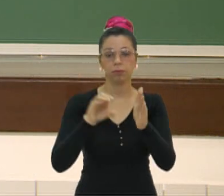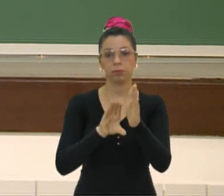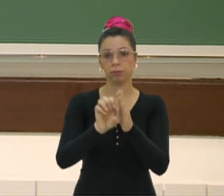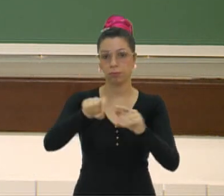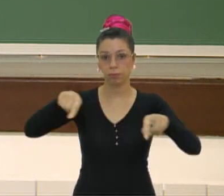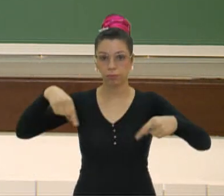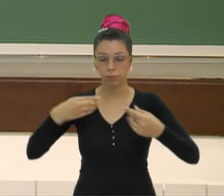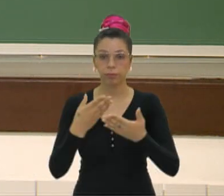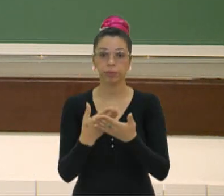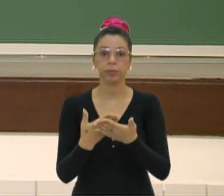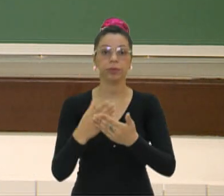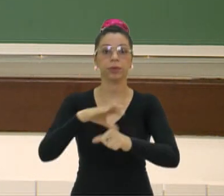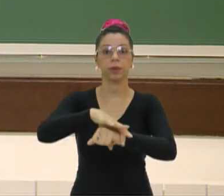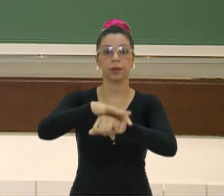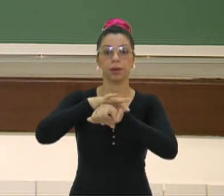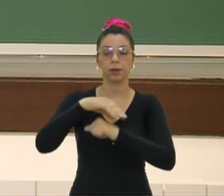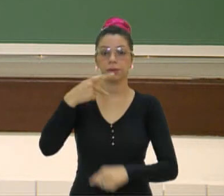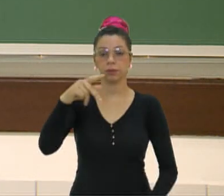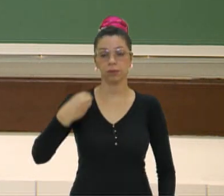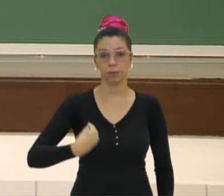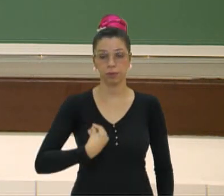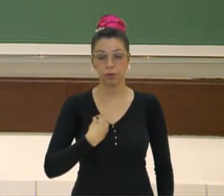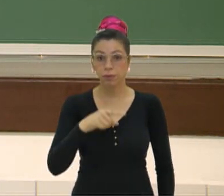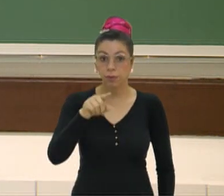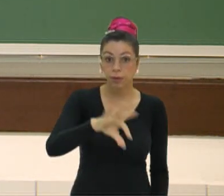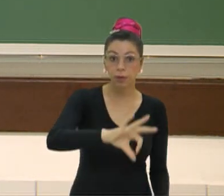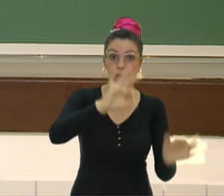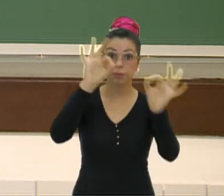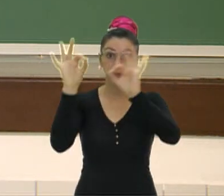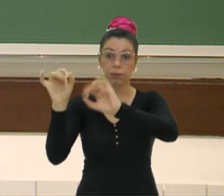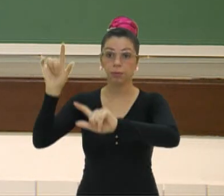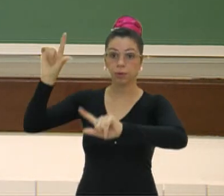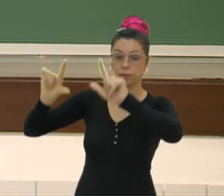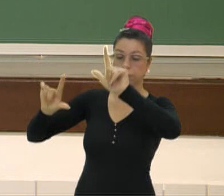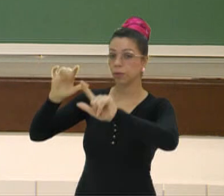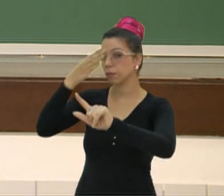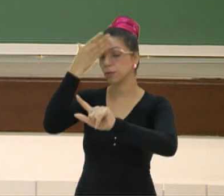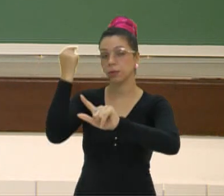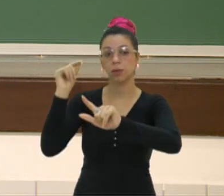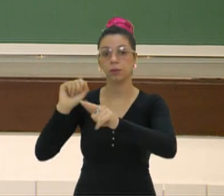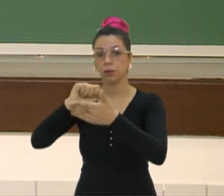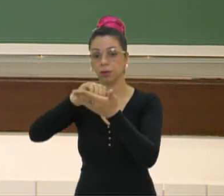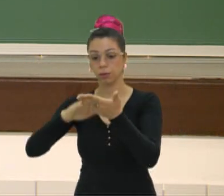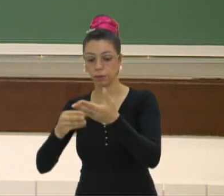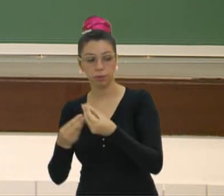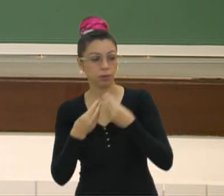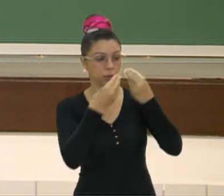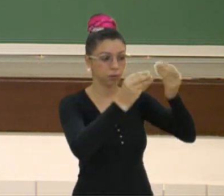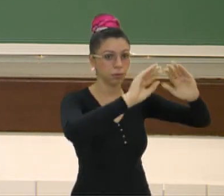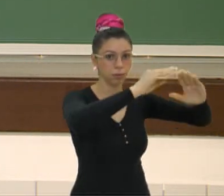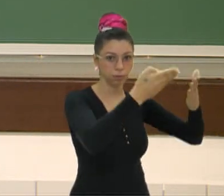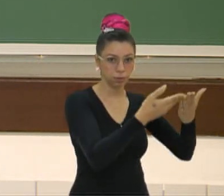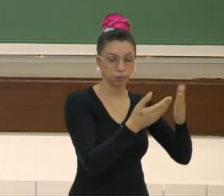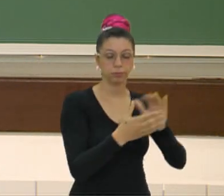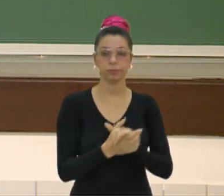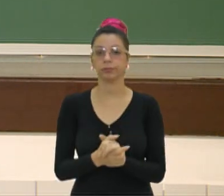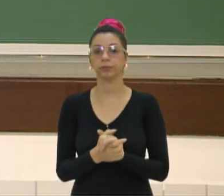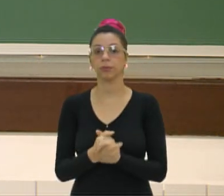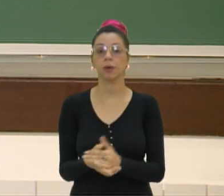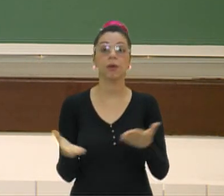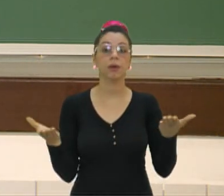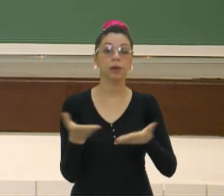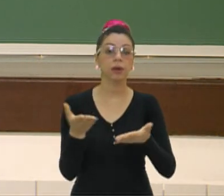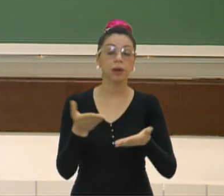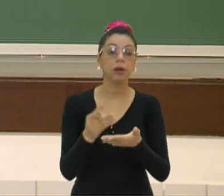sua presença. E se você assiste pela TV, não se esqueça de levar as atividades até a sua escola. Para a aula de hoje, nós